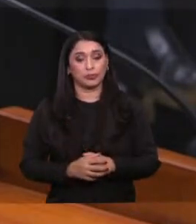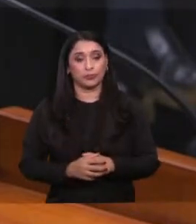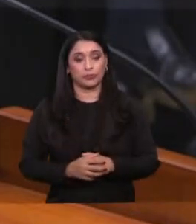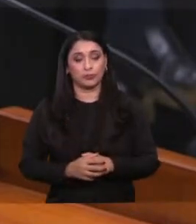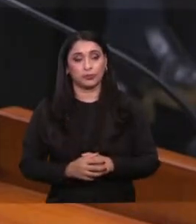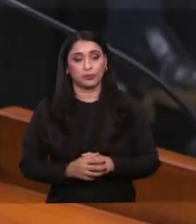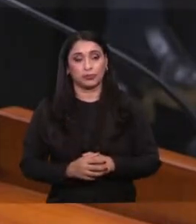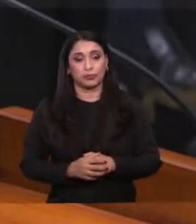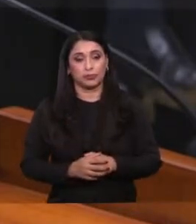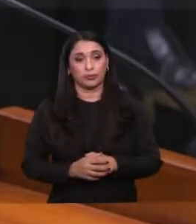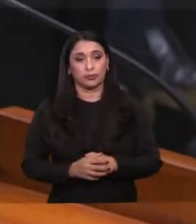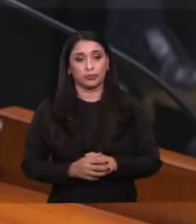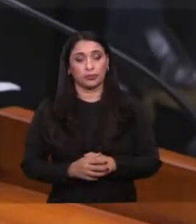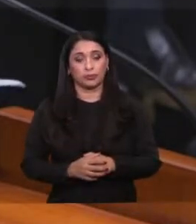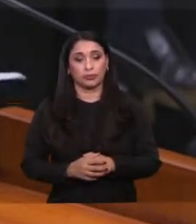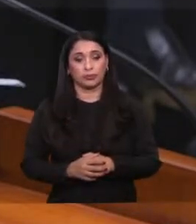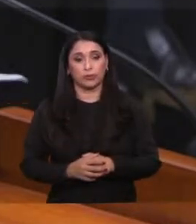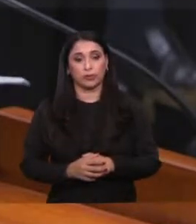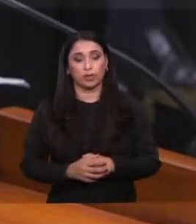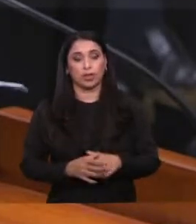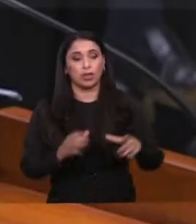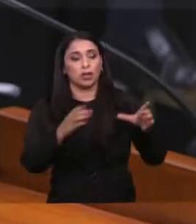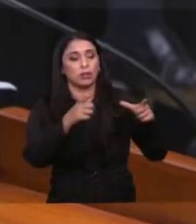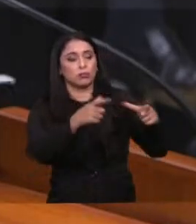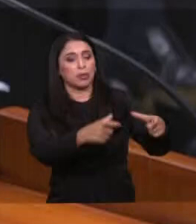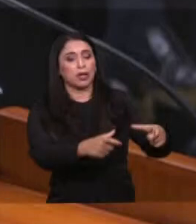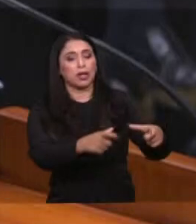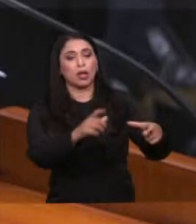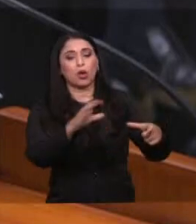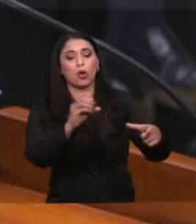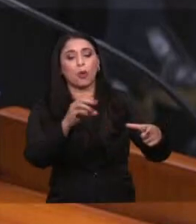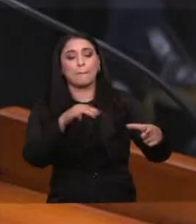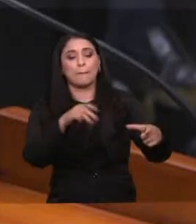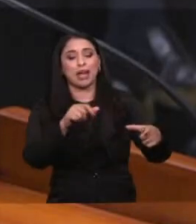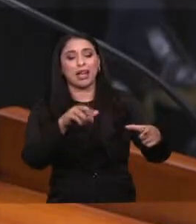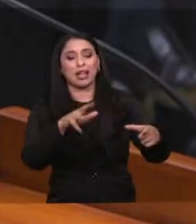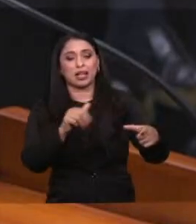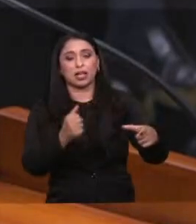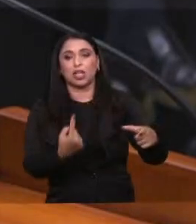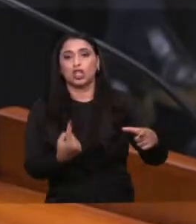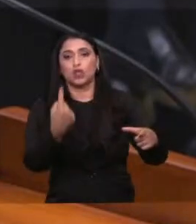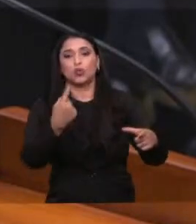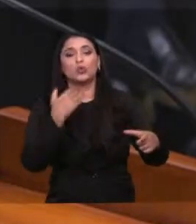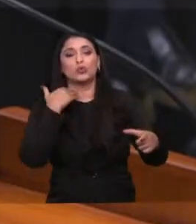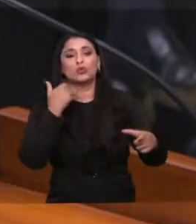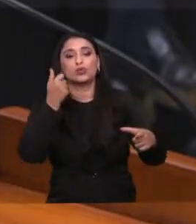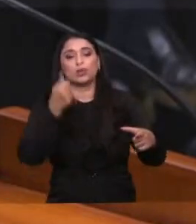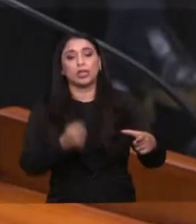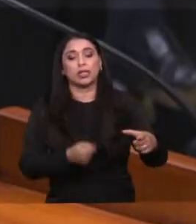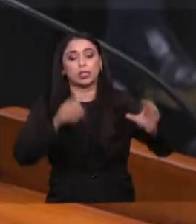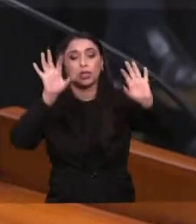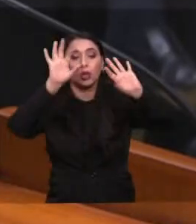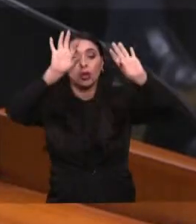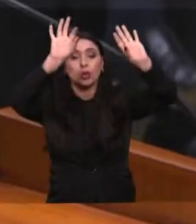que diz que nas comarcas em onde funcionar apenas um juiz, os tribunais criarão